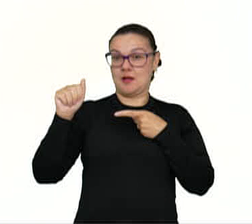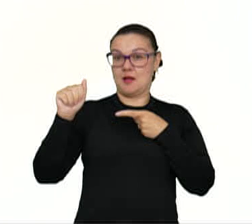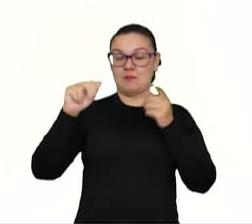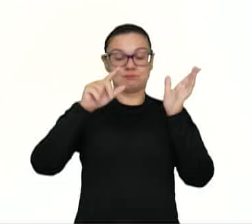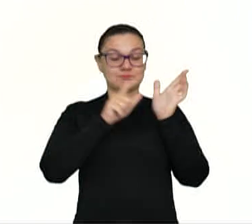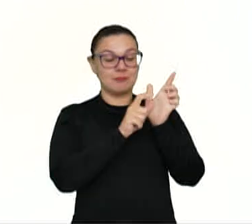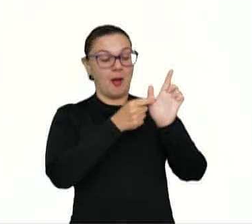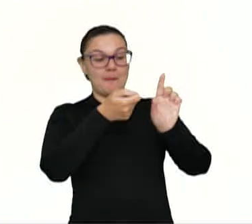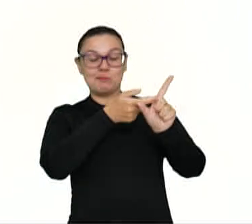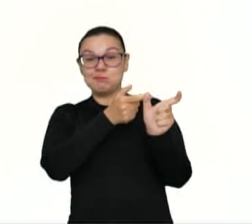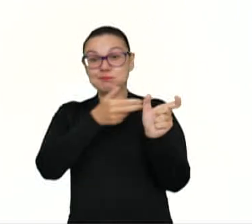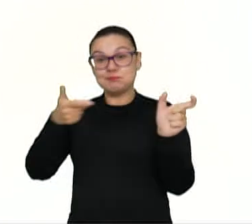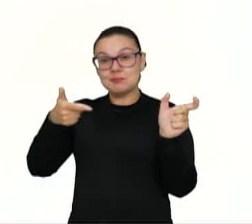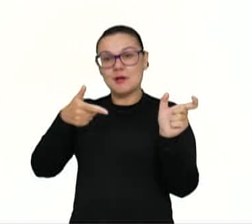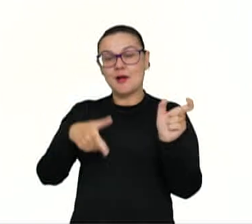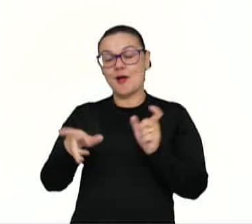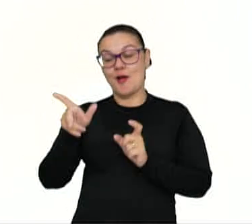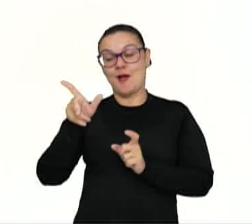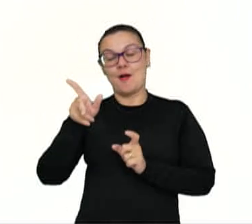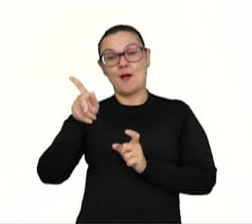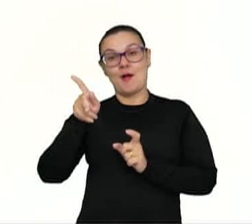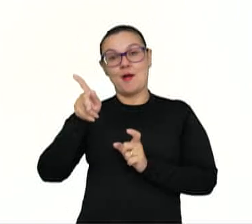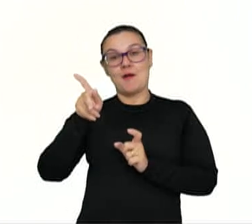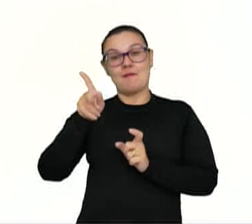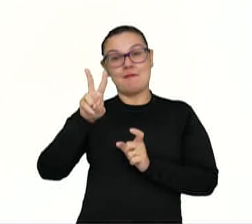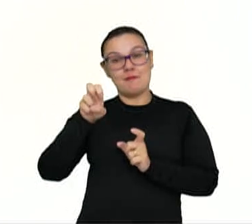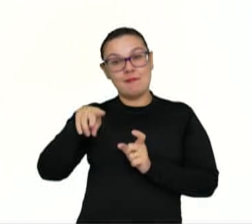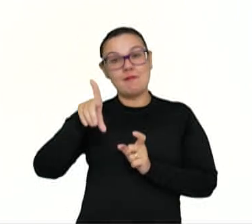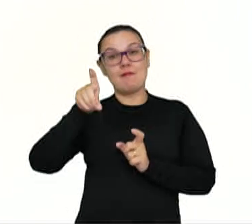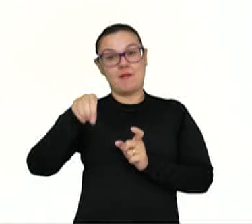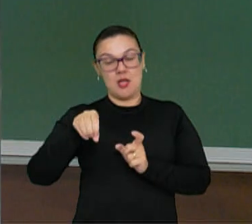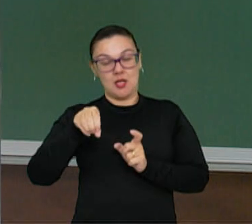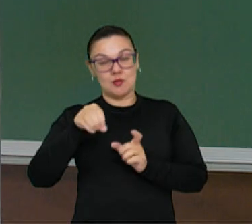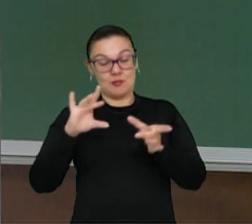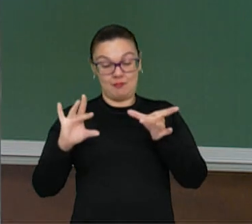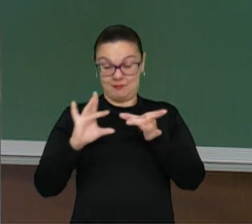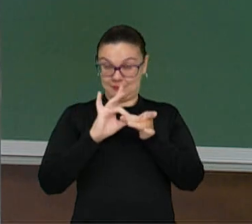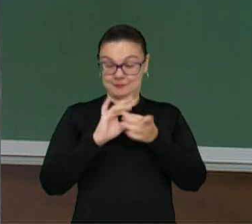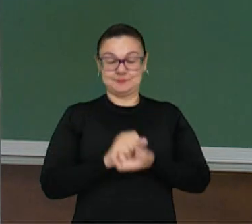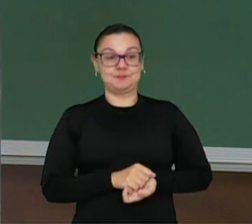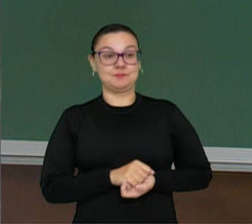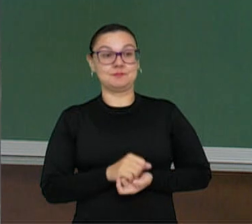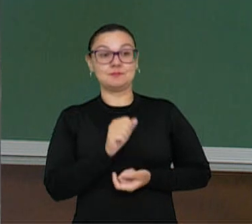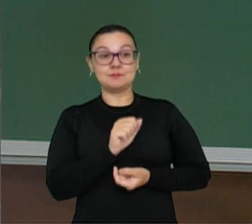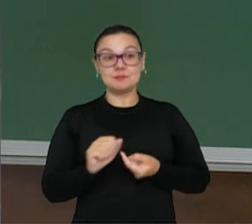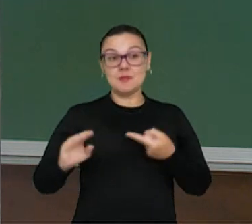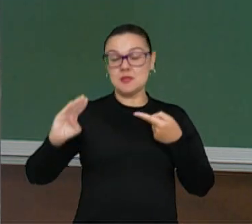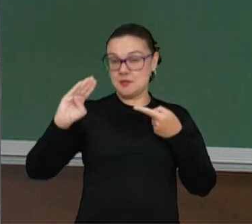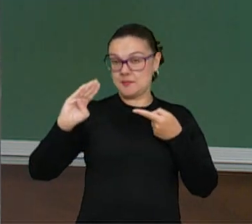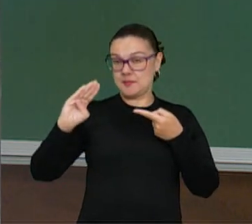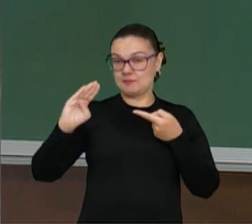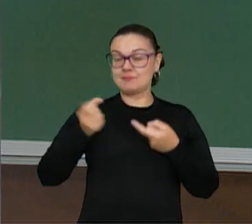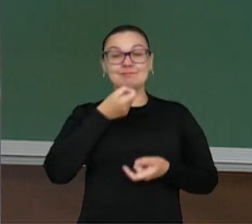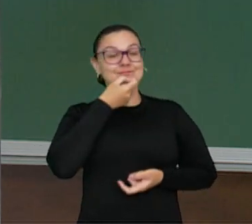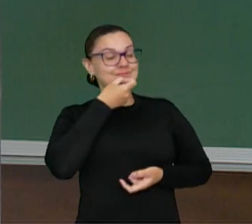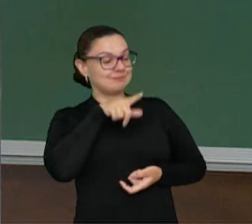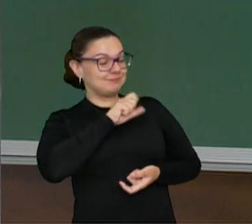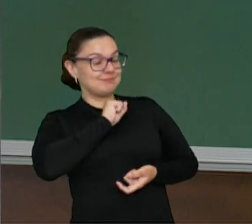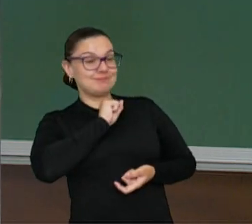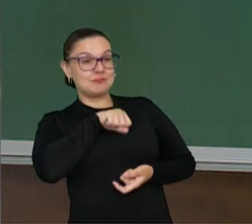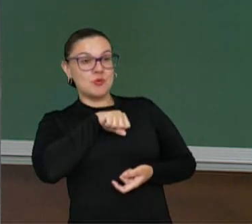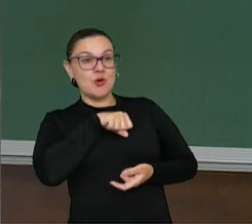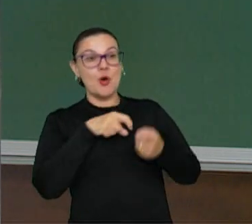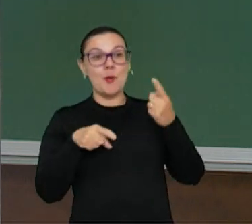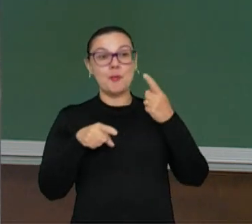da palavra vendo, pois serve para transmitir a ideia que pretende veicular. Letra B, a ironia